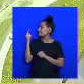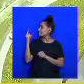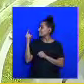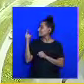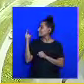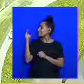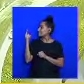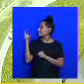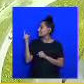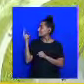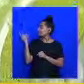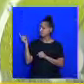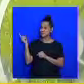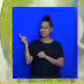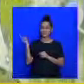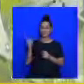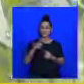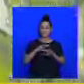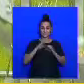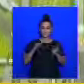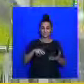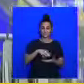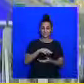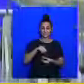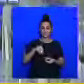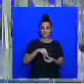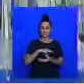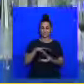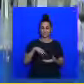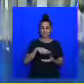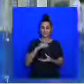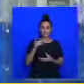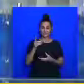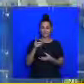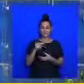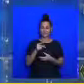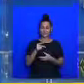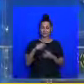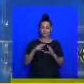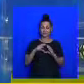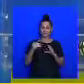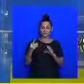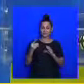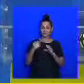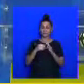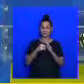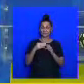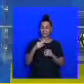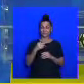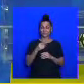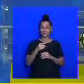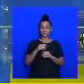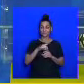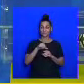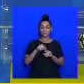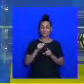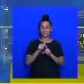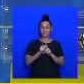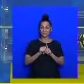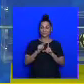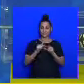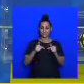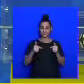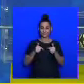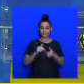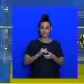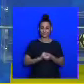posicionadas. Valendo! Globo carregado, embaralhando 12 bolas numeradas de 0 a 12. Sorteio do mês